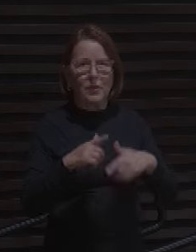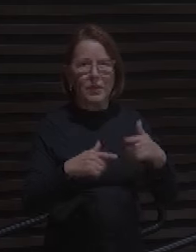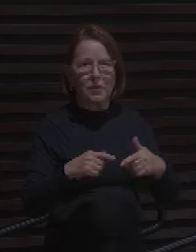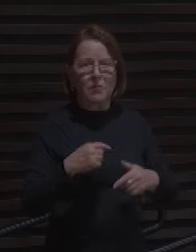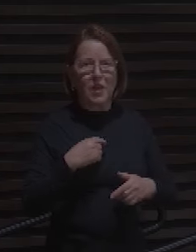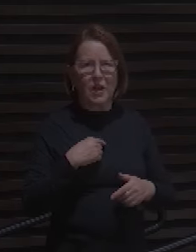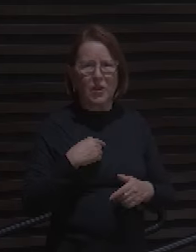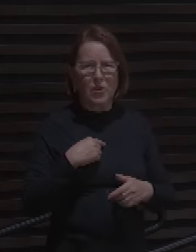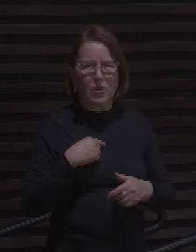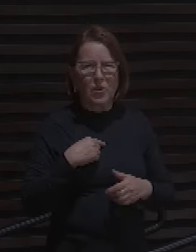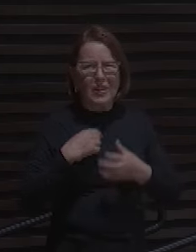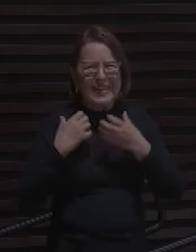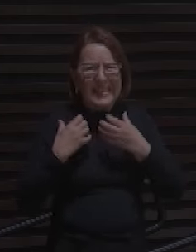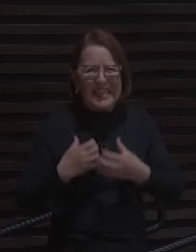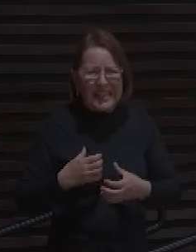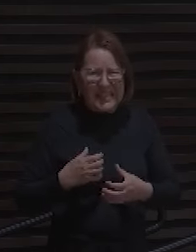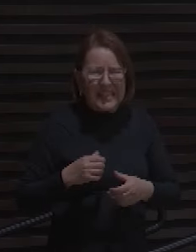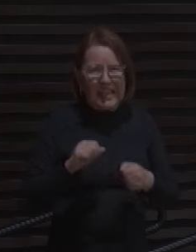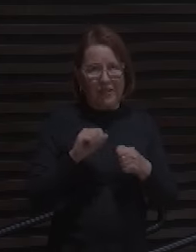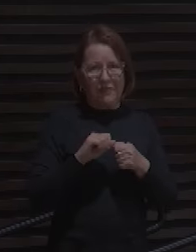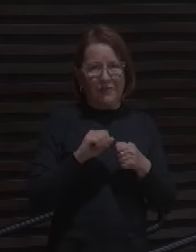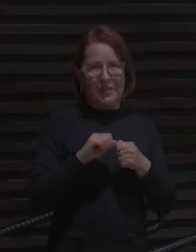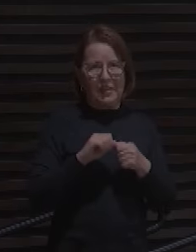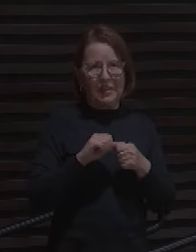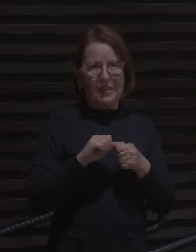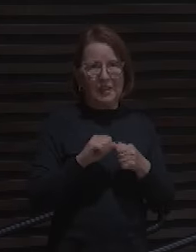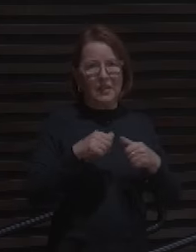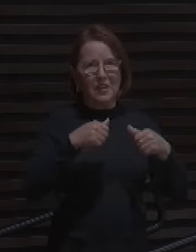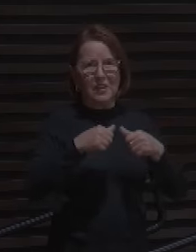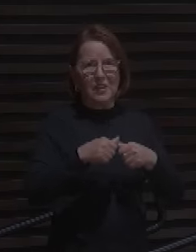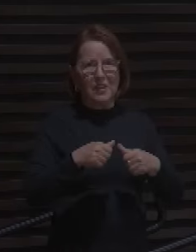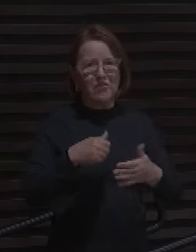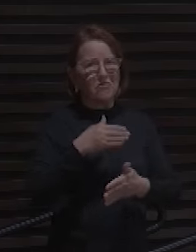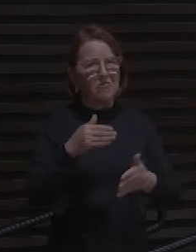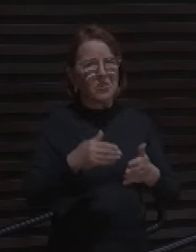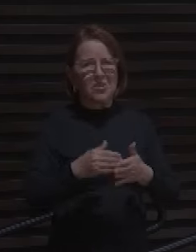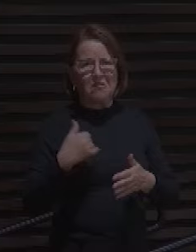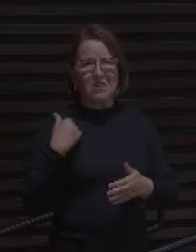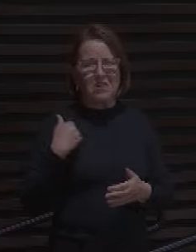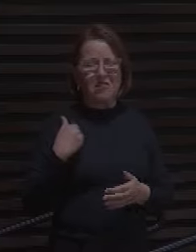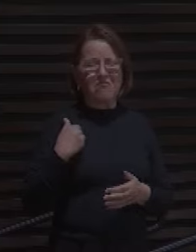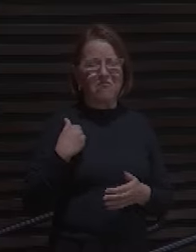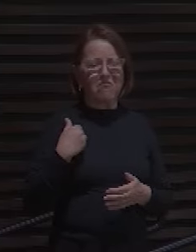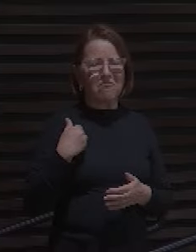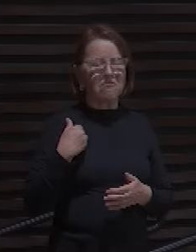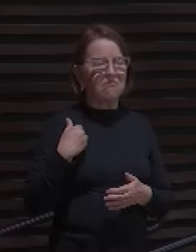e correr atrás do vento, e nenhum proveito havia debaixo do sol.